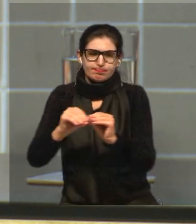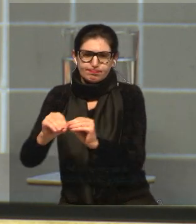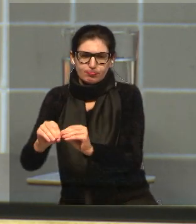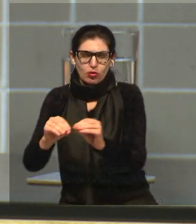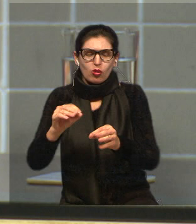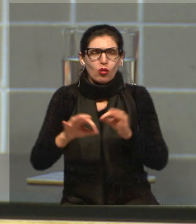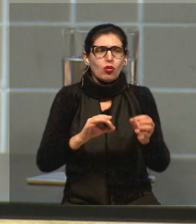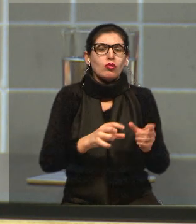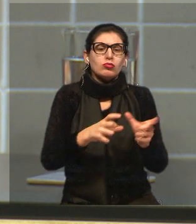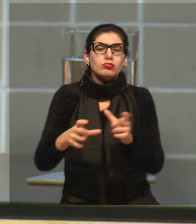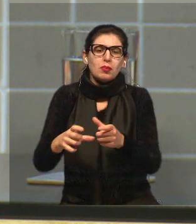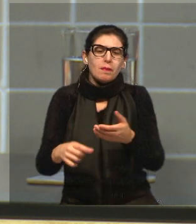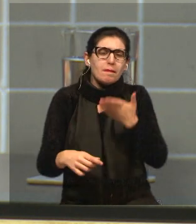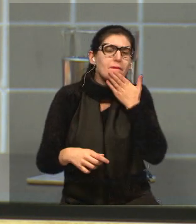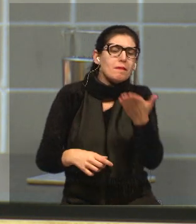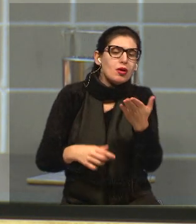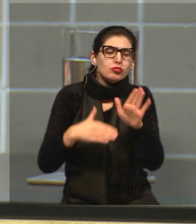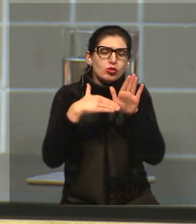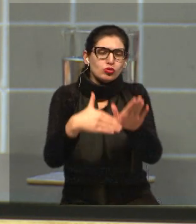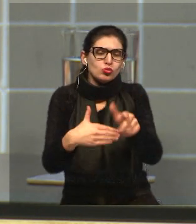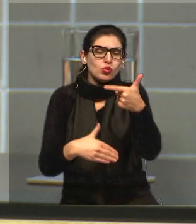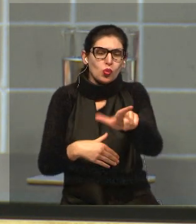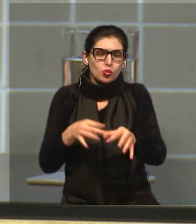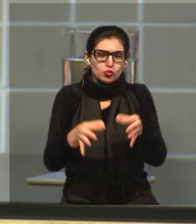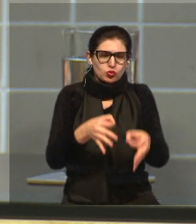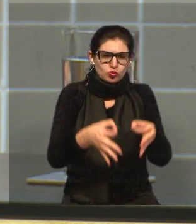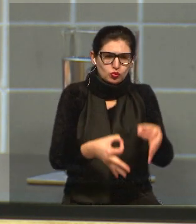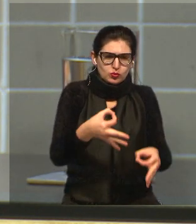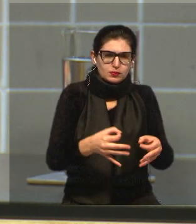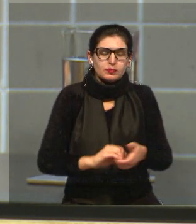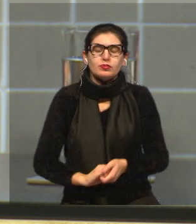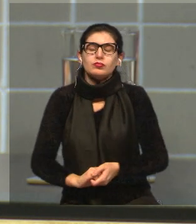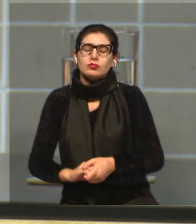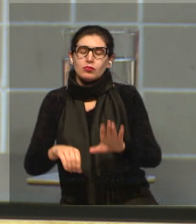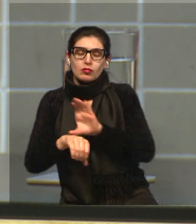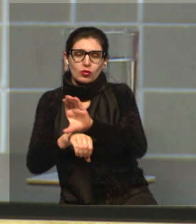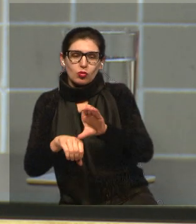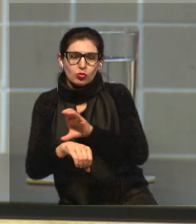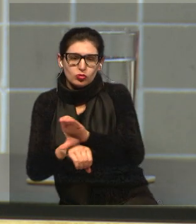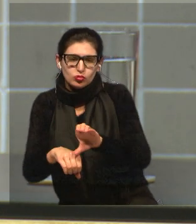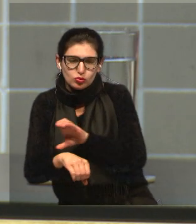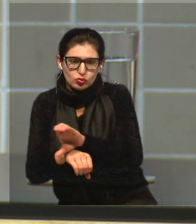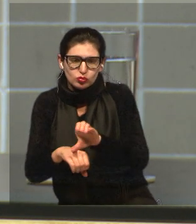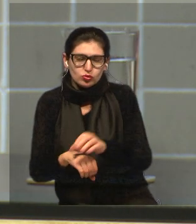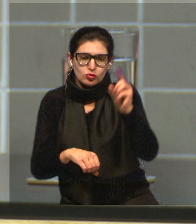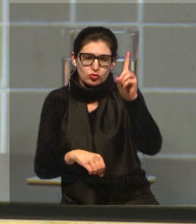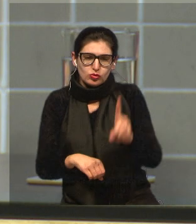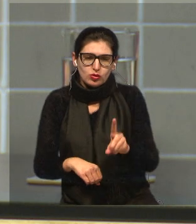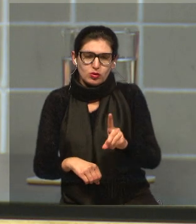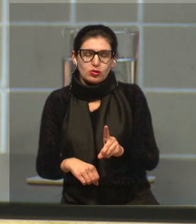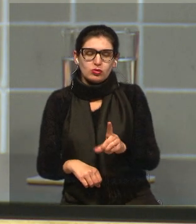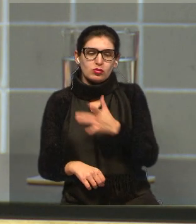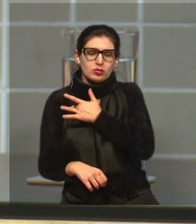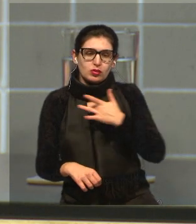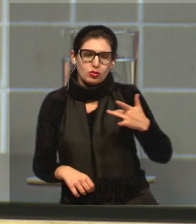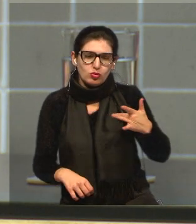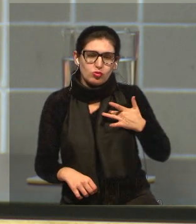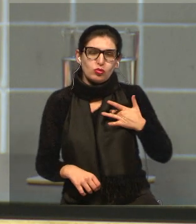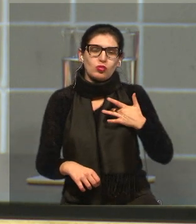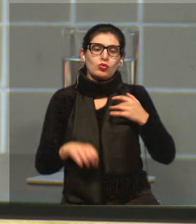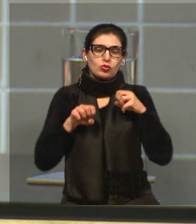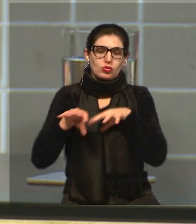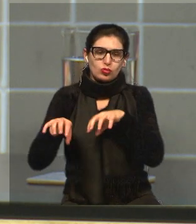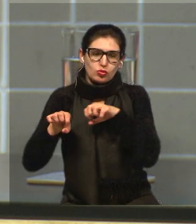Toda criança ou adolescente são garantidos por nossa Constituição o direito à saúde, à educação,